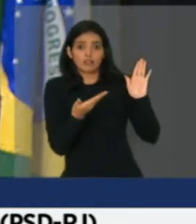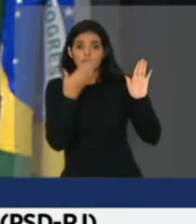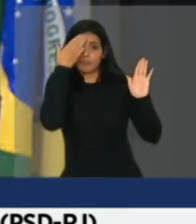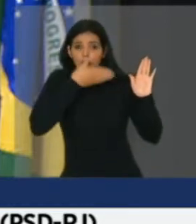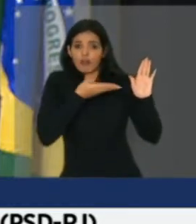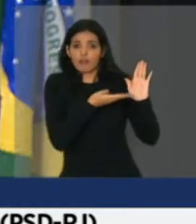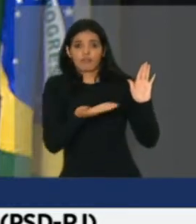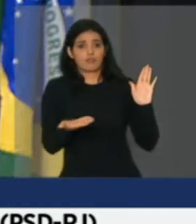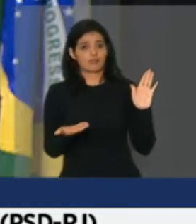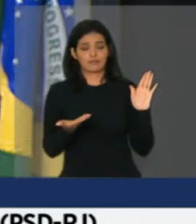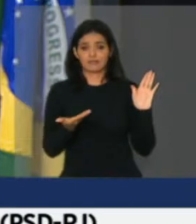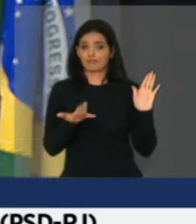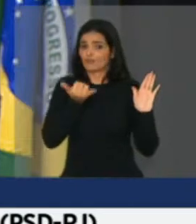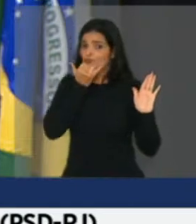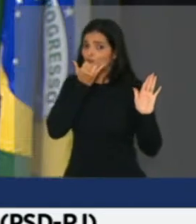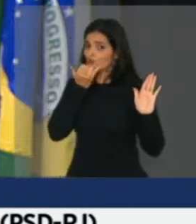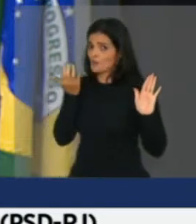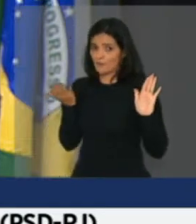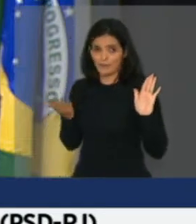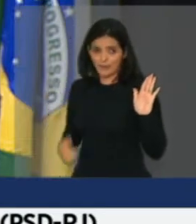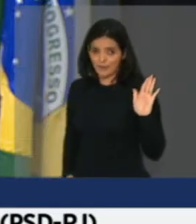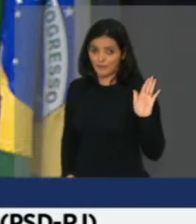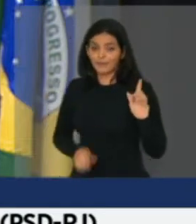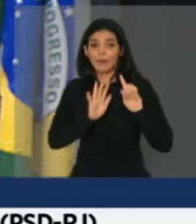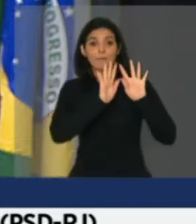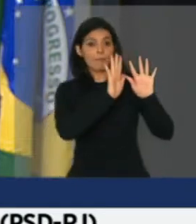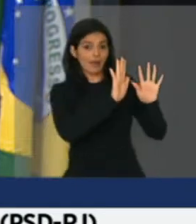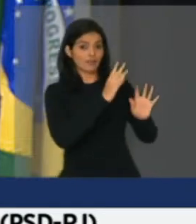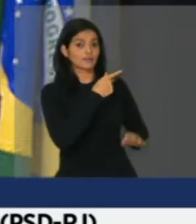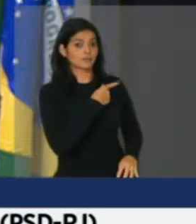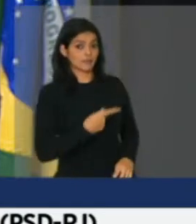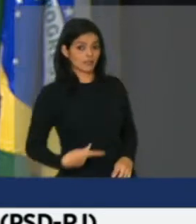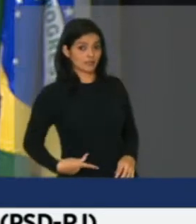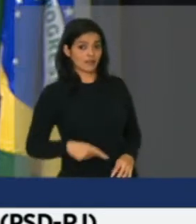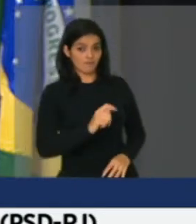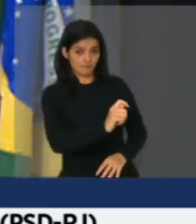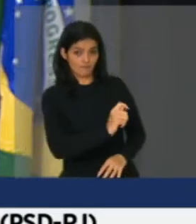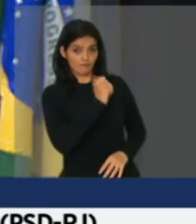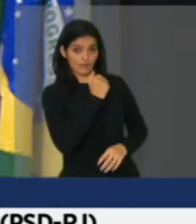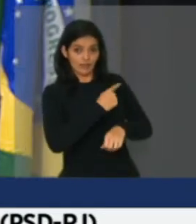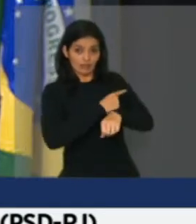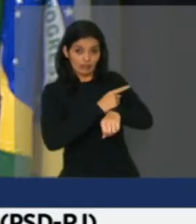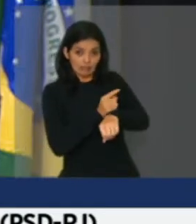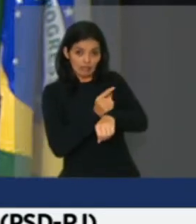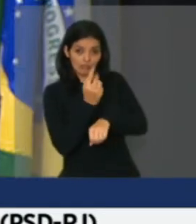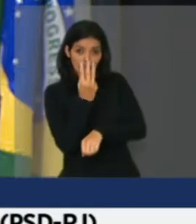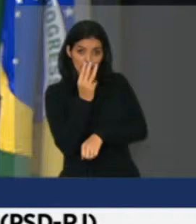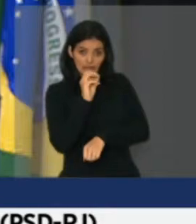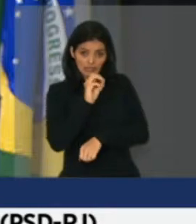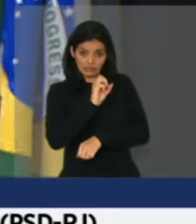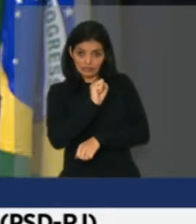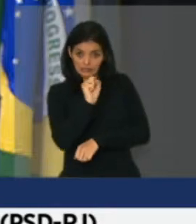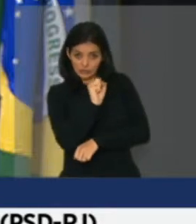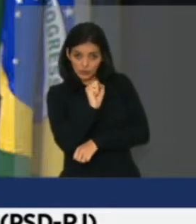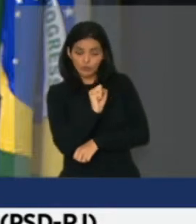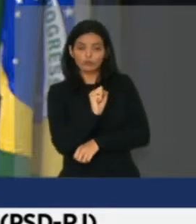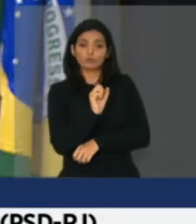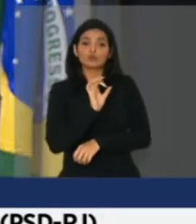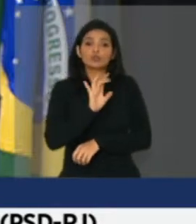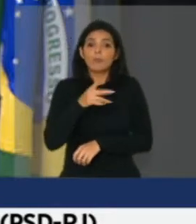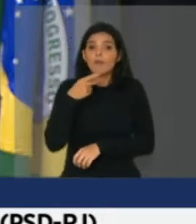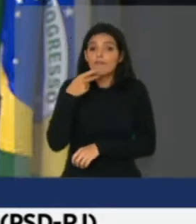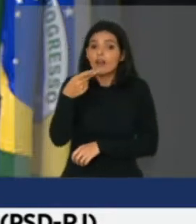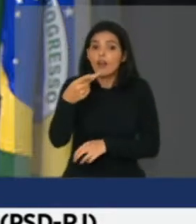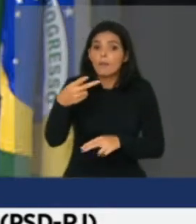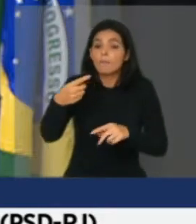Flor. Agora, presidente, eu peço só mais 30 segundos, só para dizer o que me fez subir